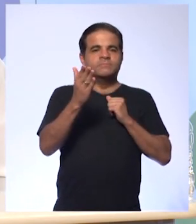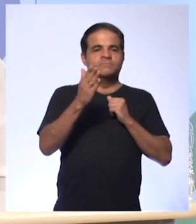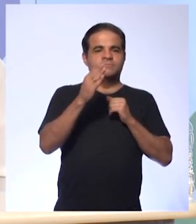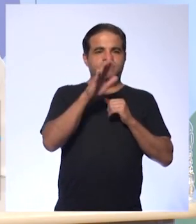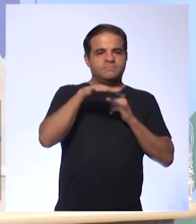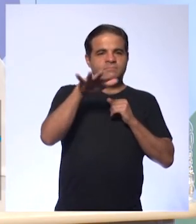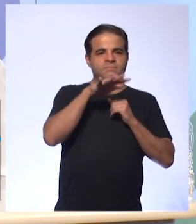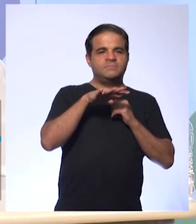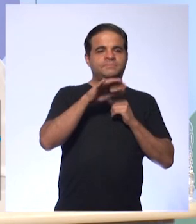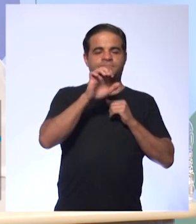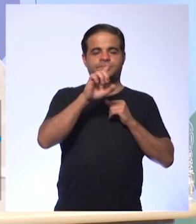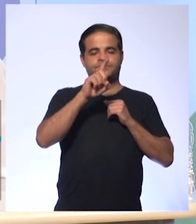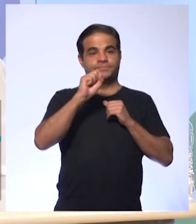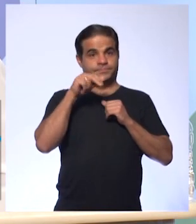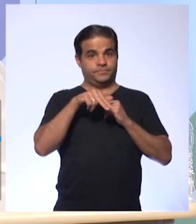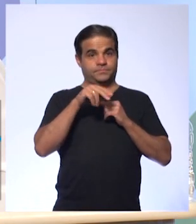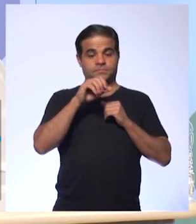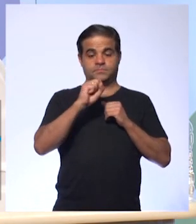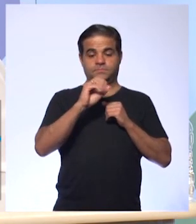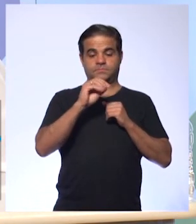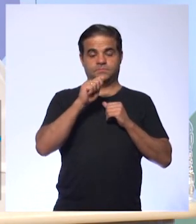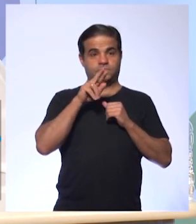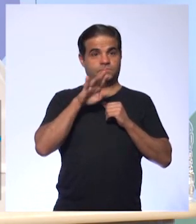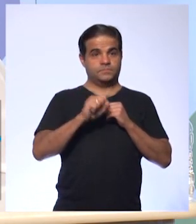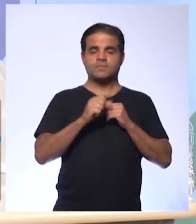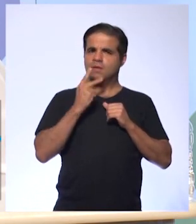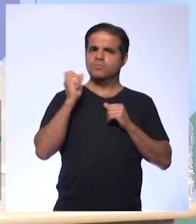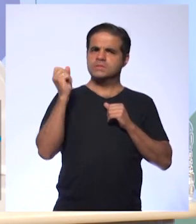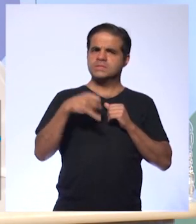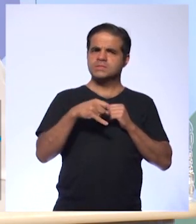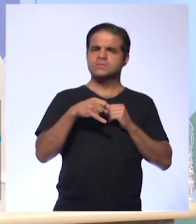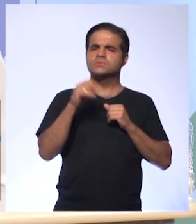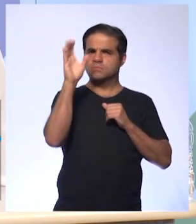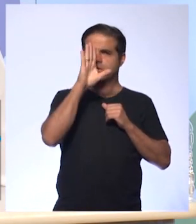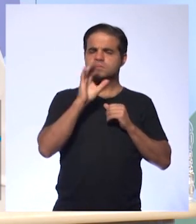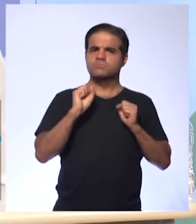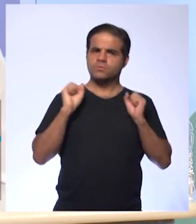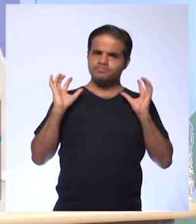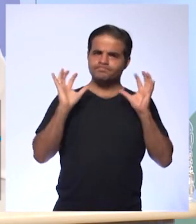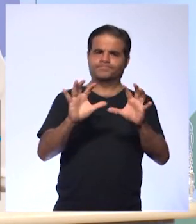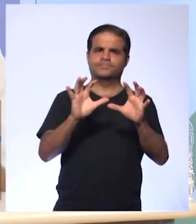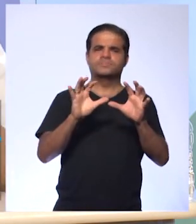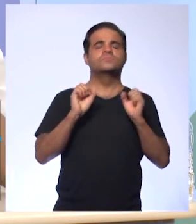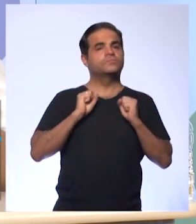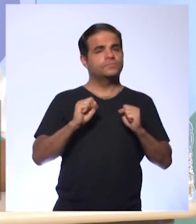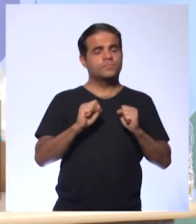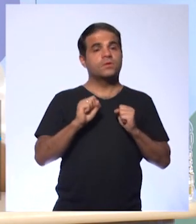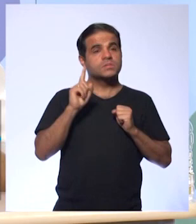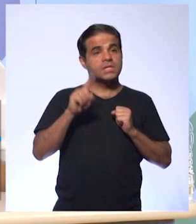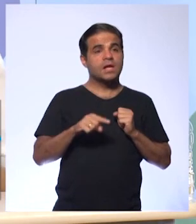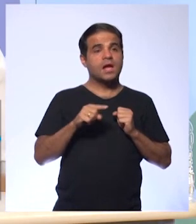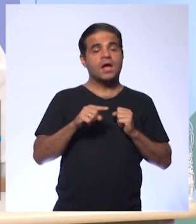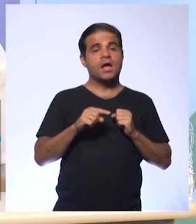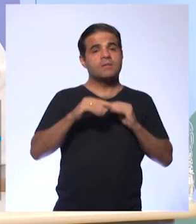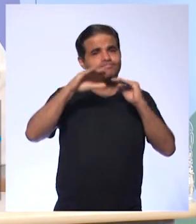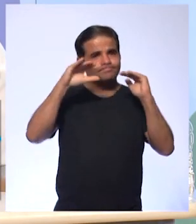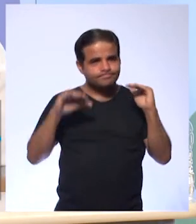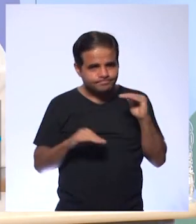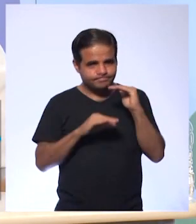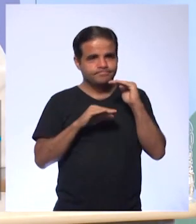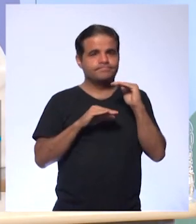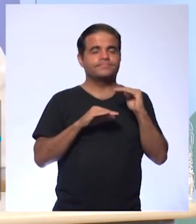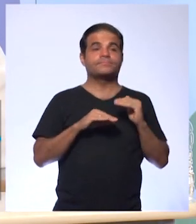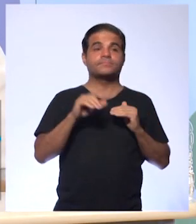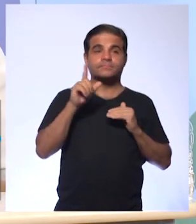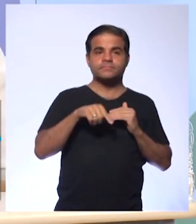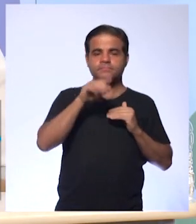o Eric Soares disse que sim, ele acha que o Brasil pode ser afetado porque seria em baixa escala.